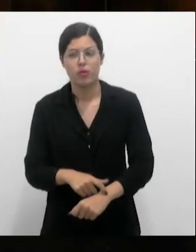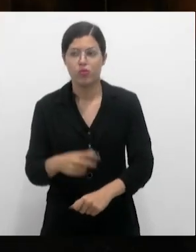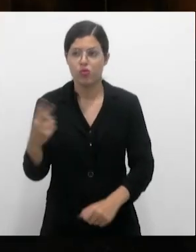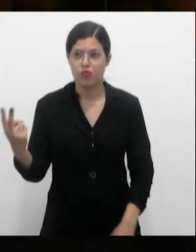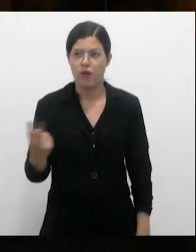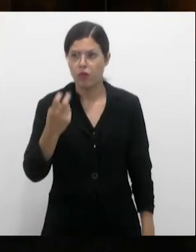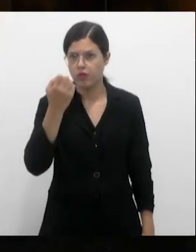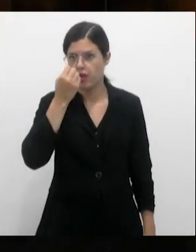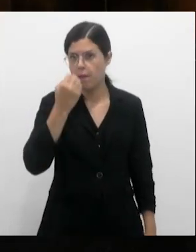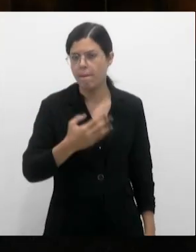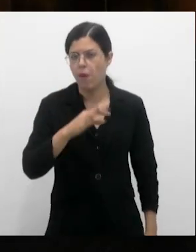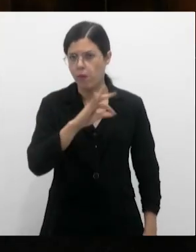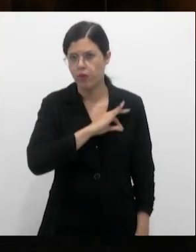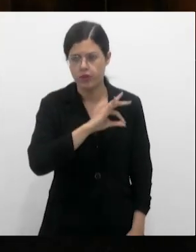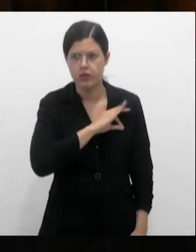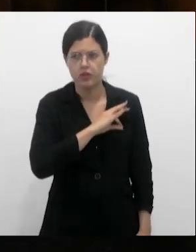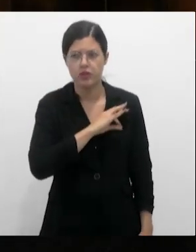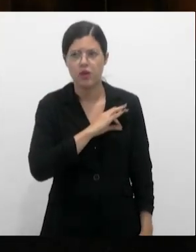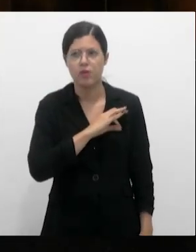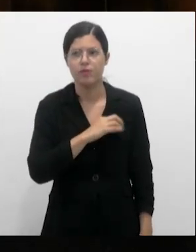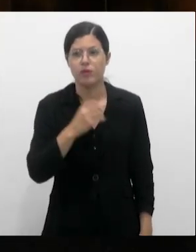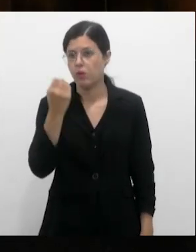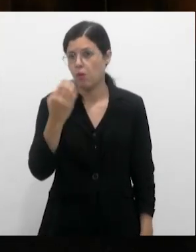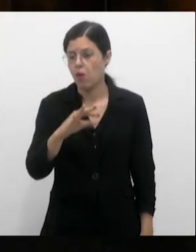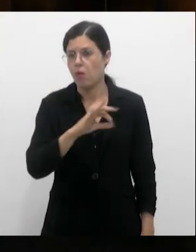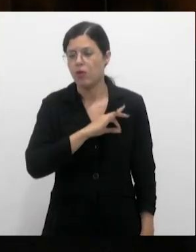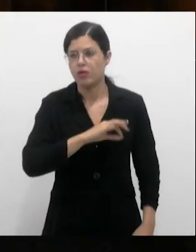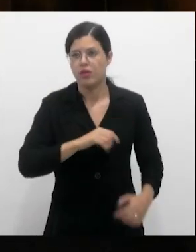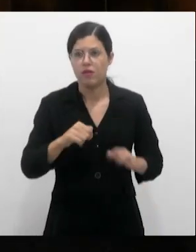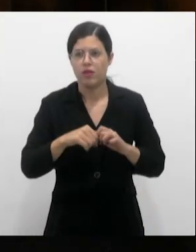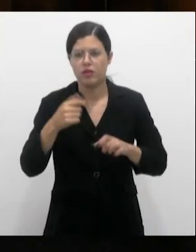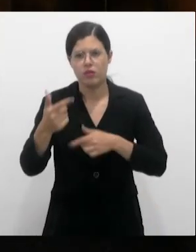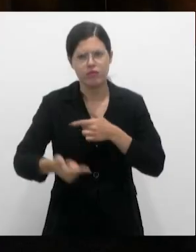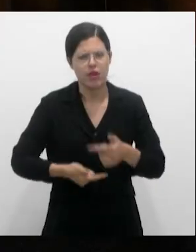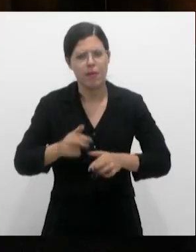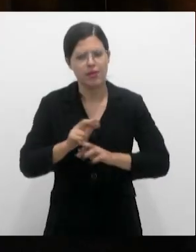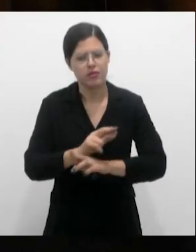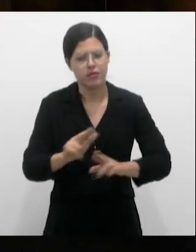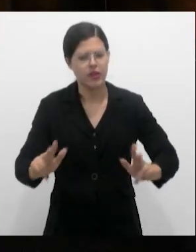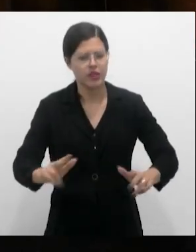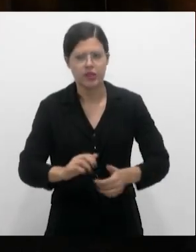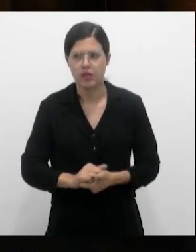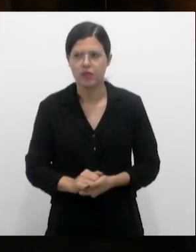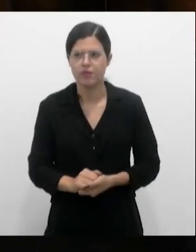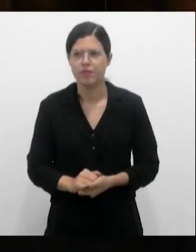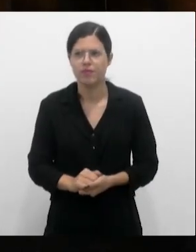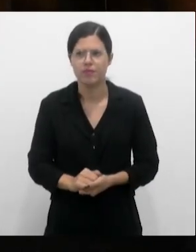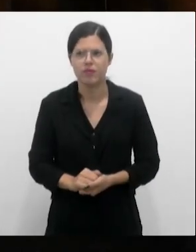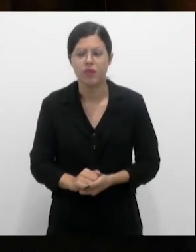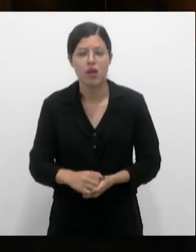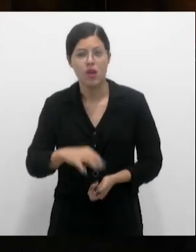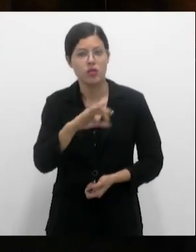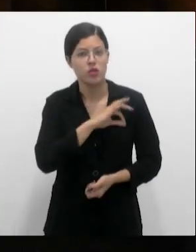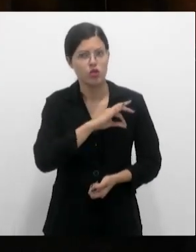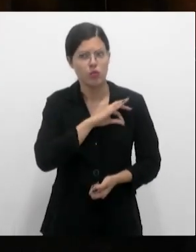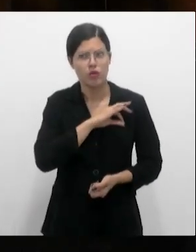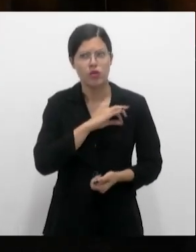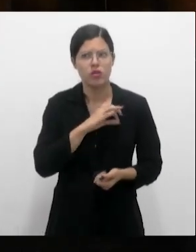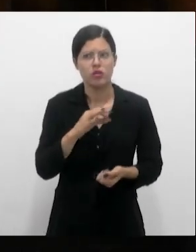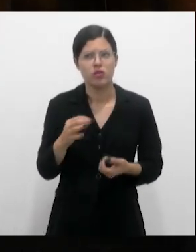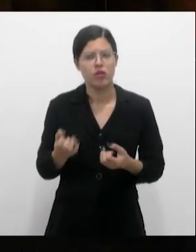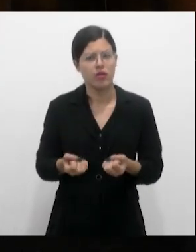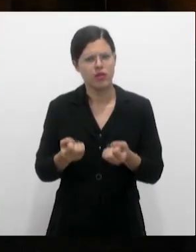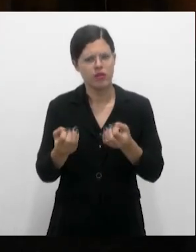policiais. Bons policiais que fazem um trabalho diferenciado. E pegar esses policiais e